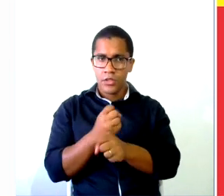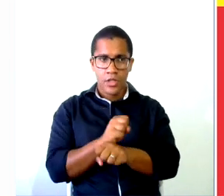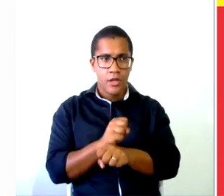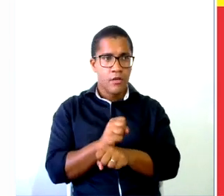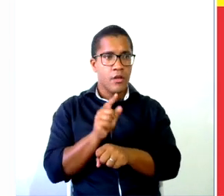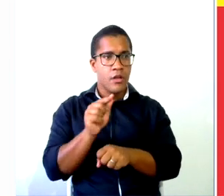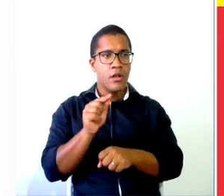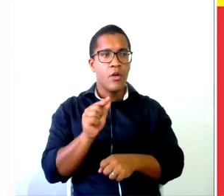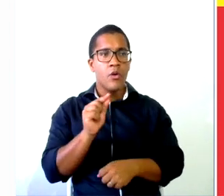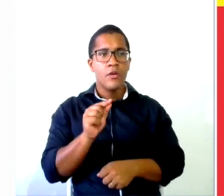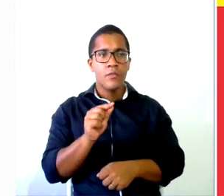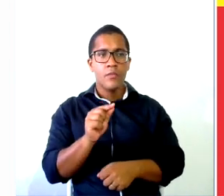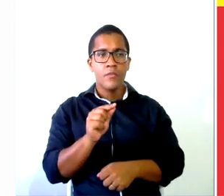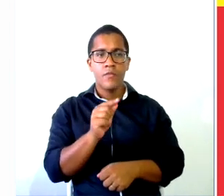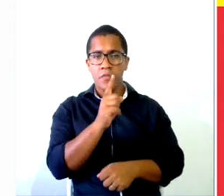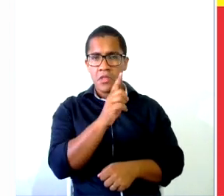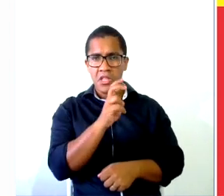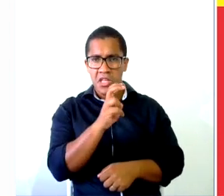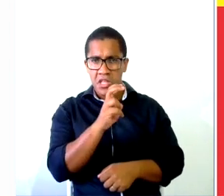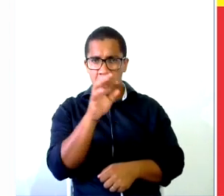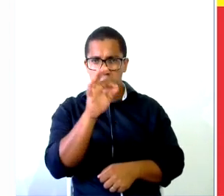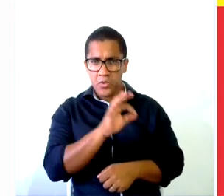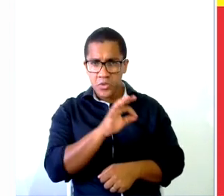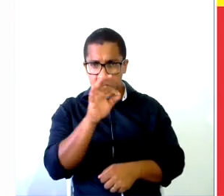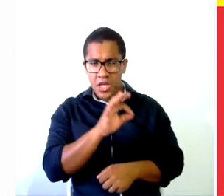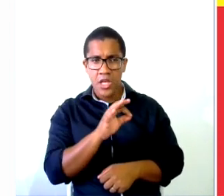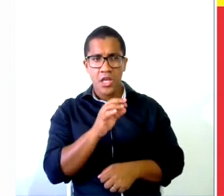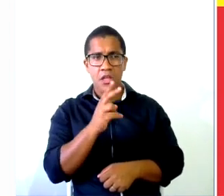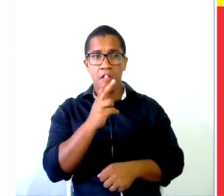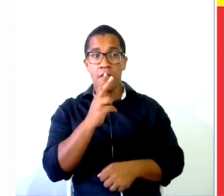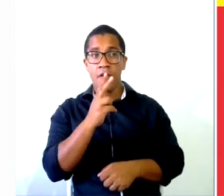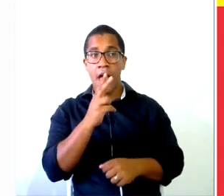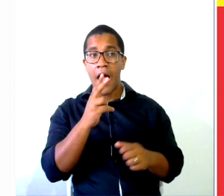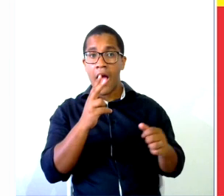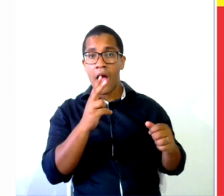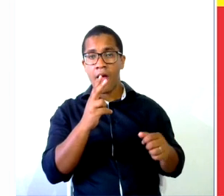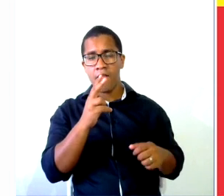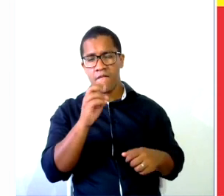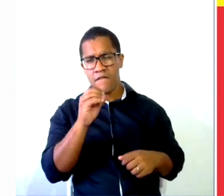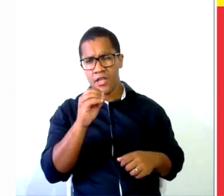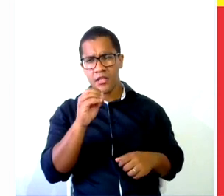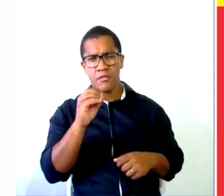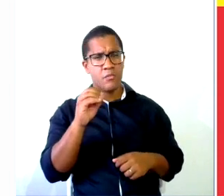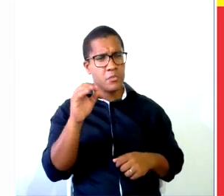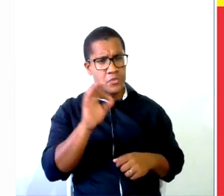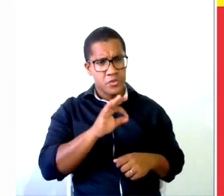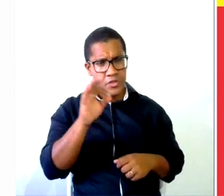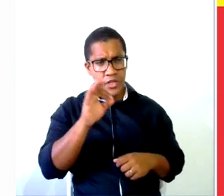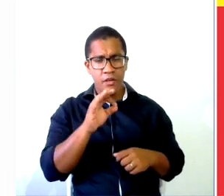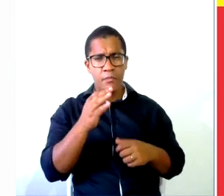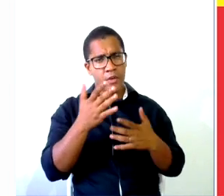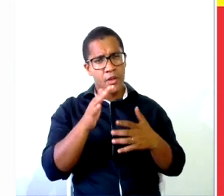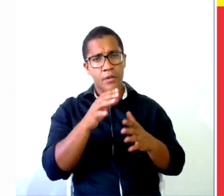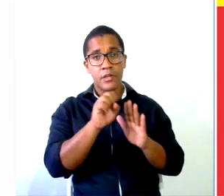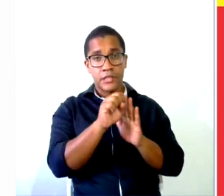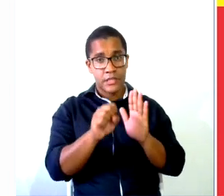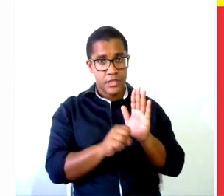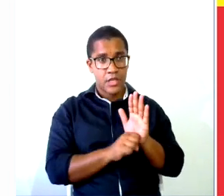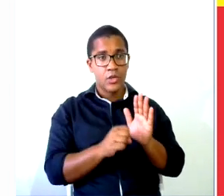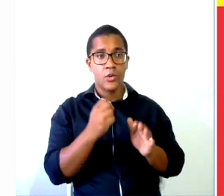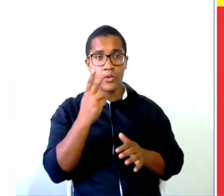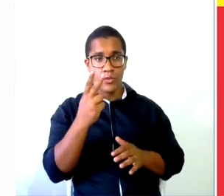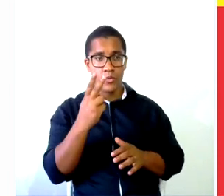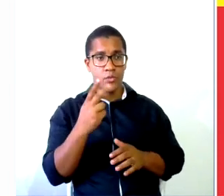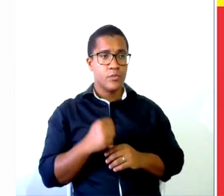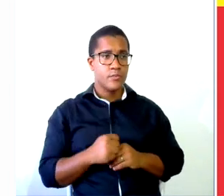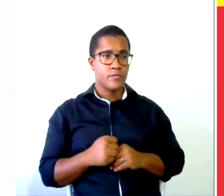de 15 ou 20% no século II, né? E sua integração com os